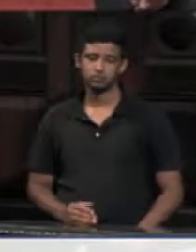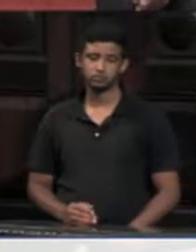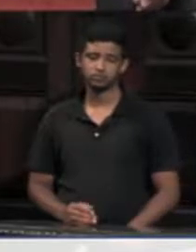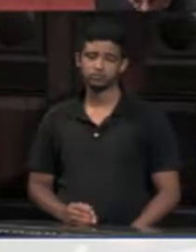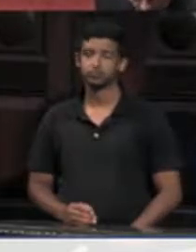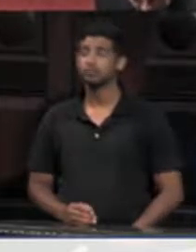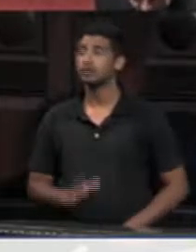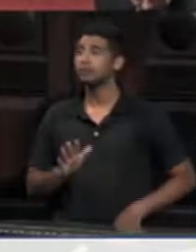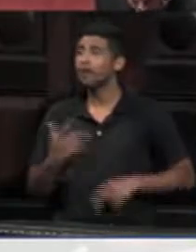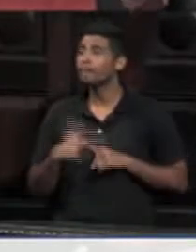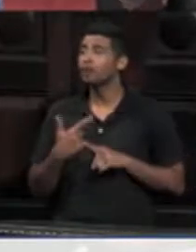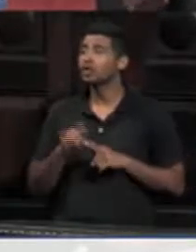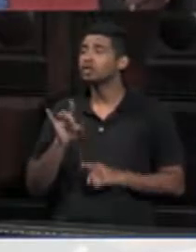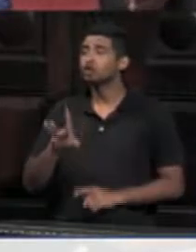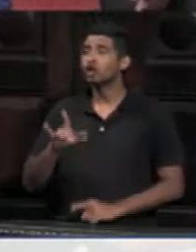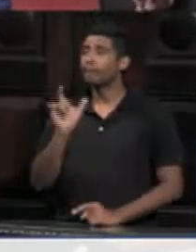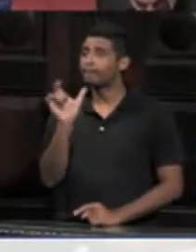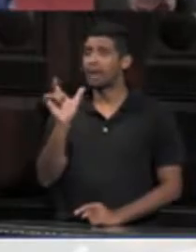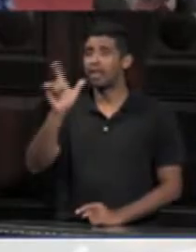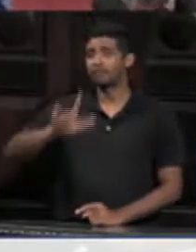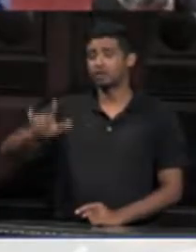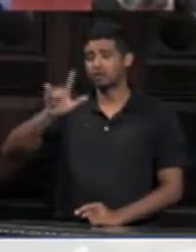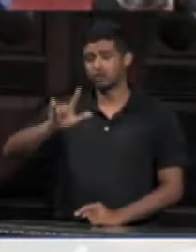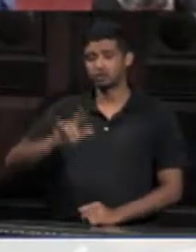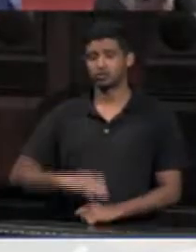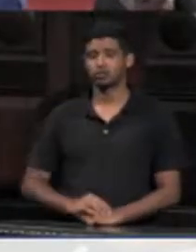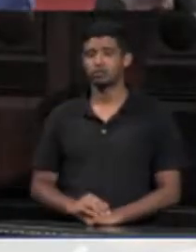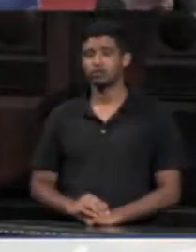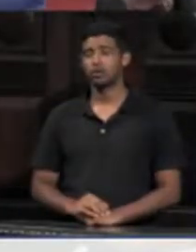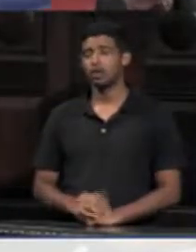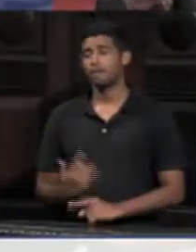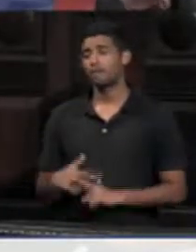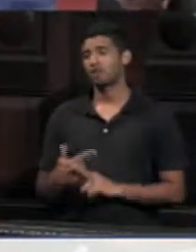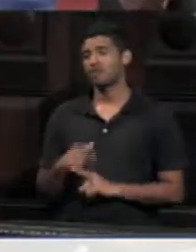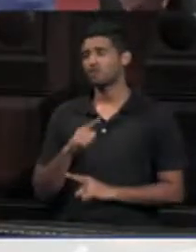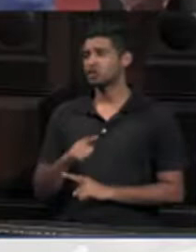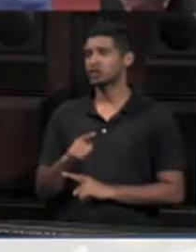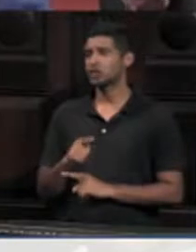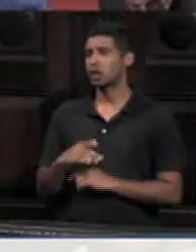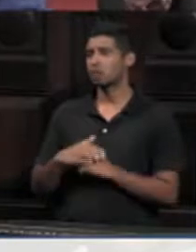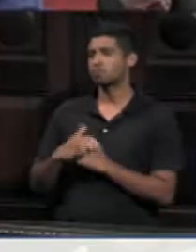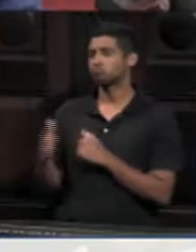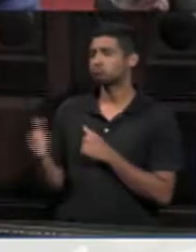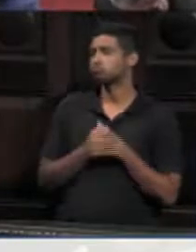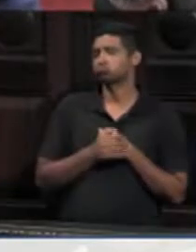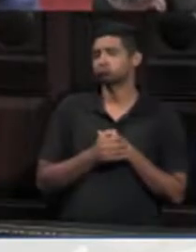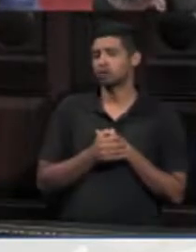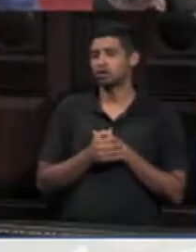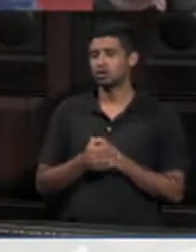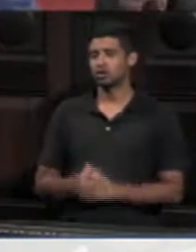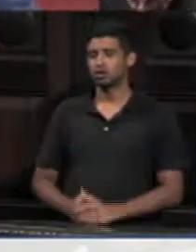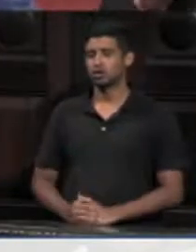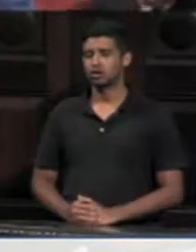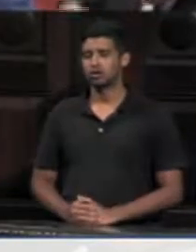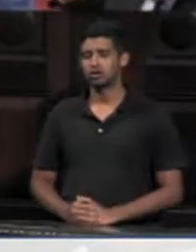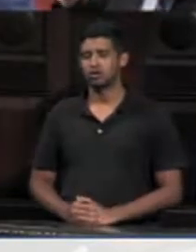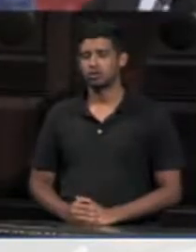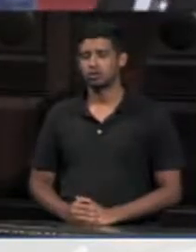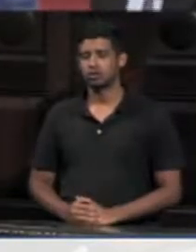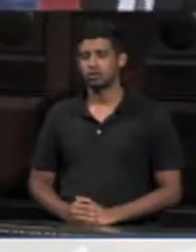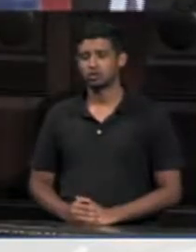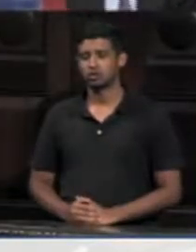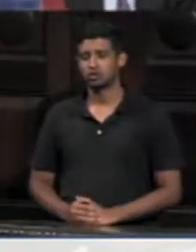Por quê? Porque você restringiria, inclusive, a troca. Porque hoje a nossa